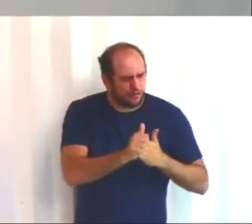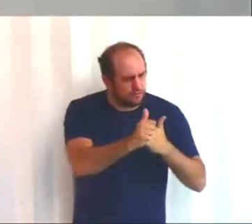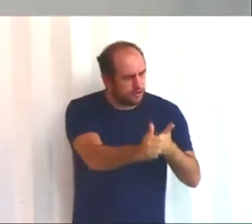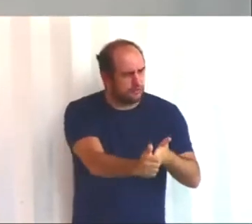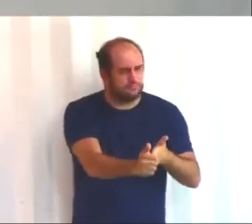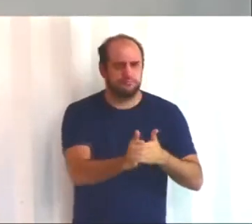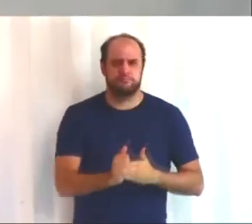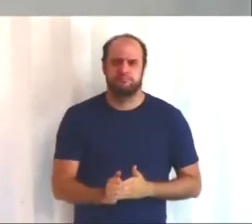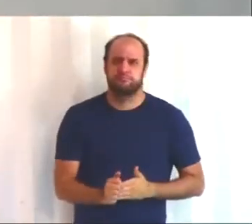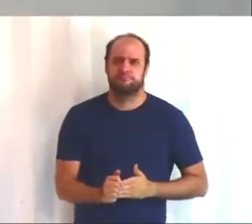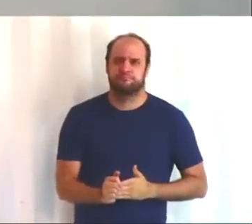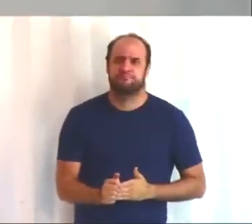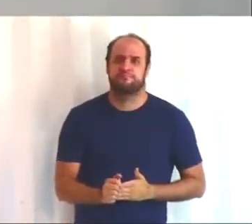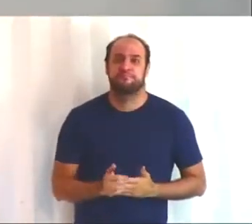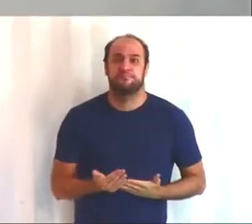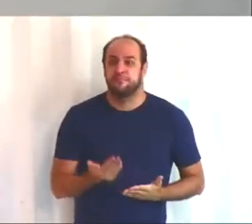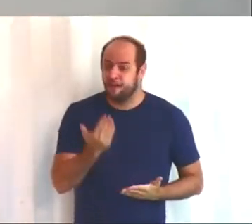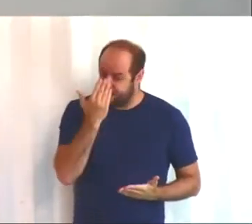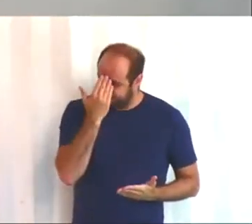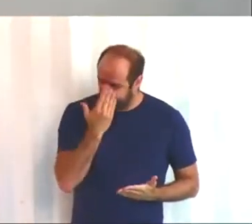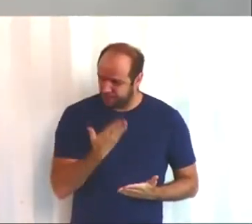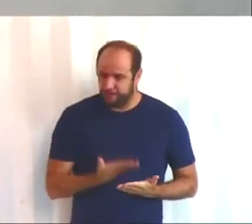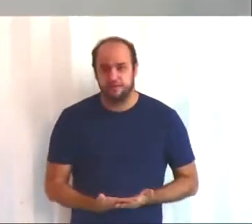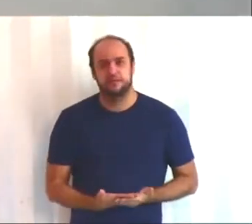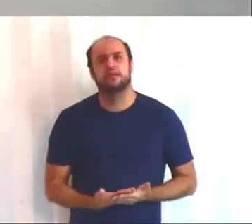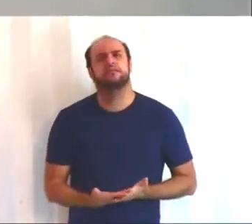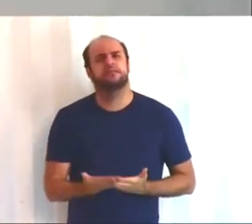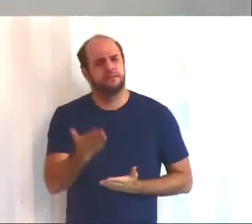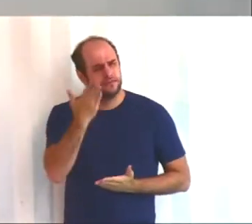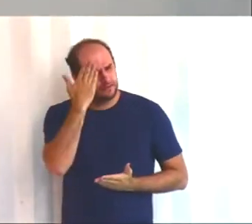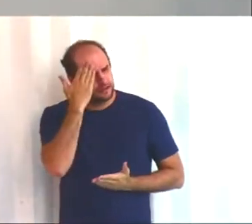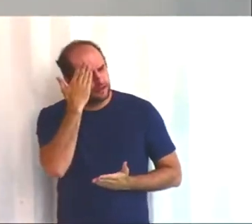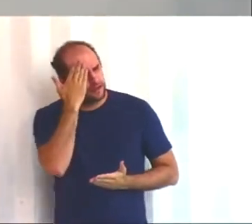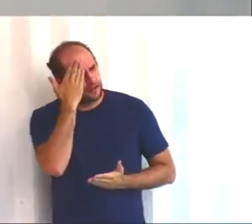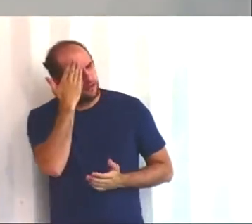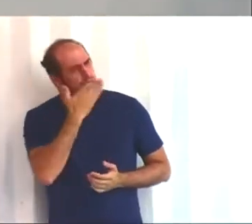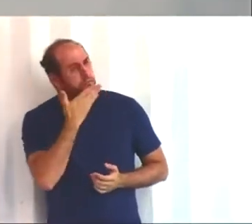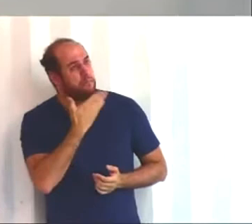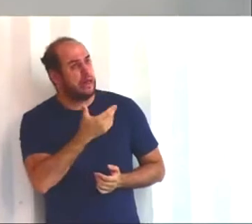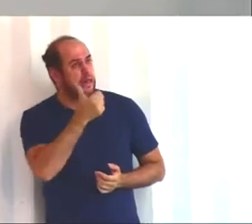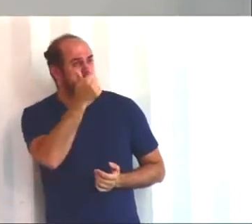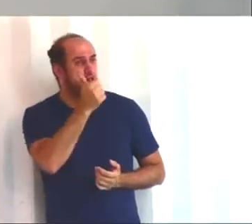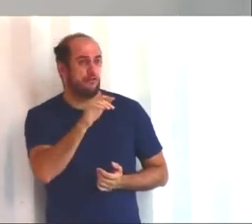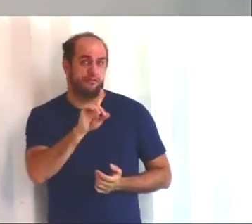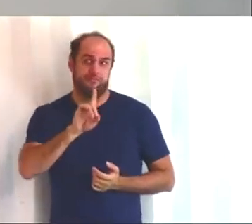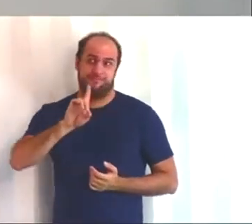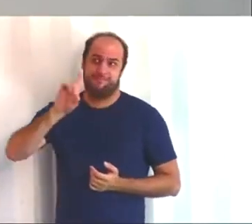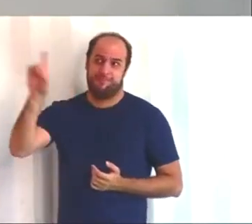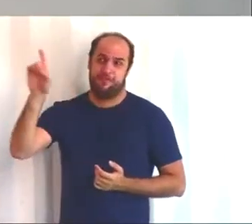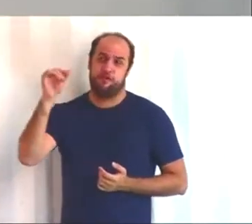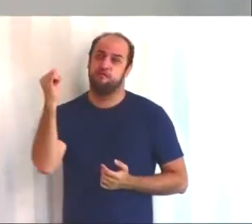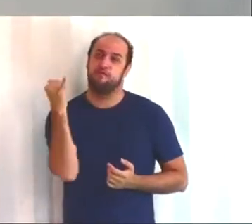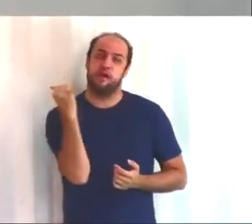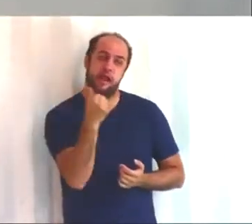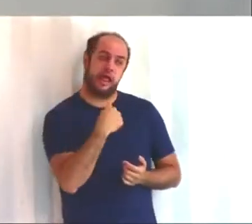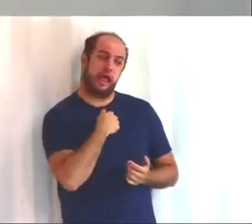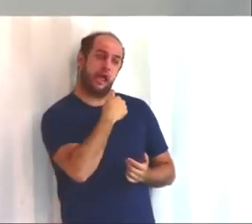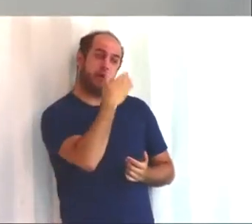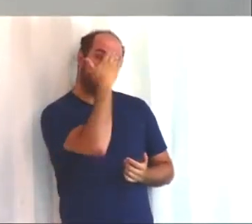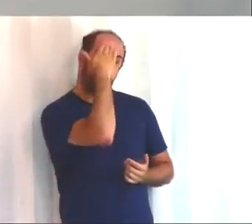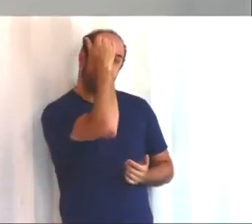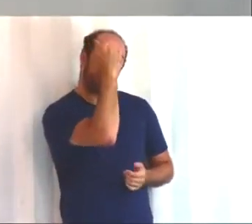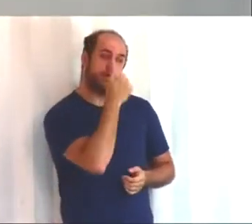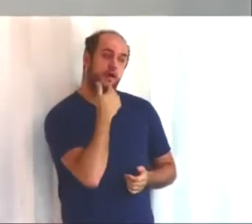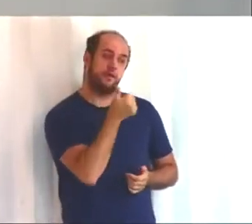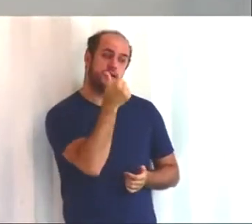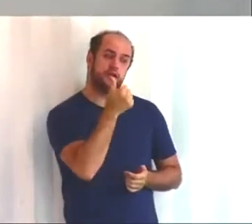direção. Creiam que eu sei o melhor para o meu povo. O que está acontecendo aqui